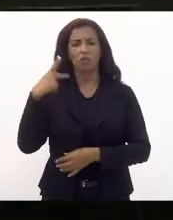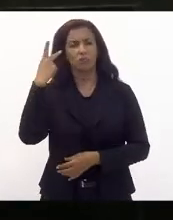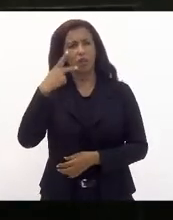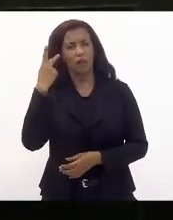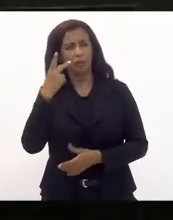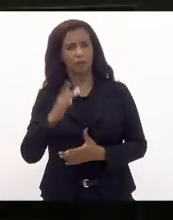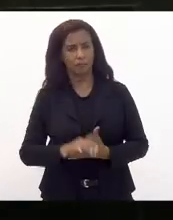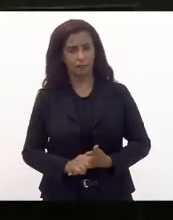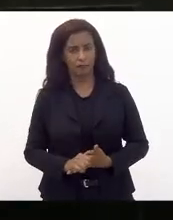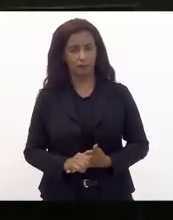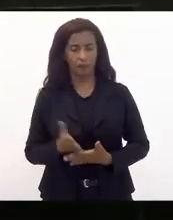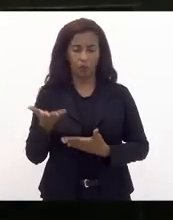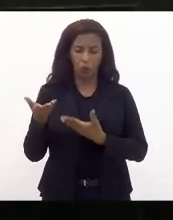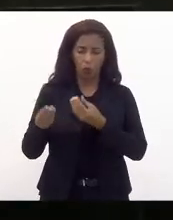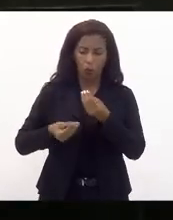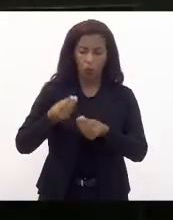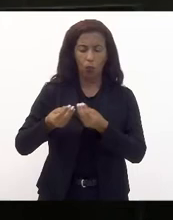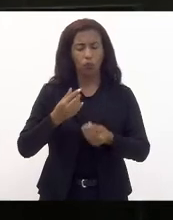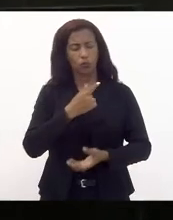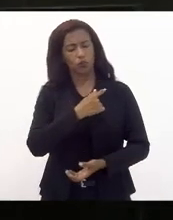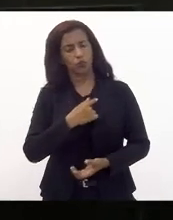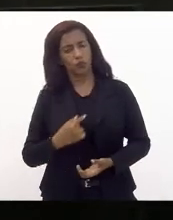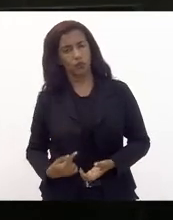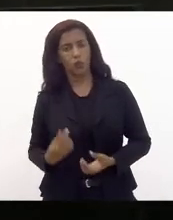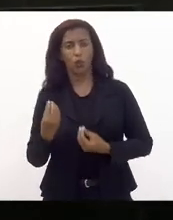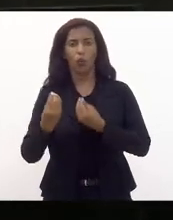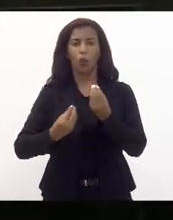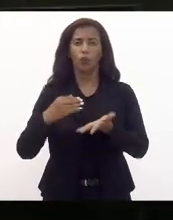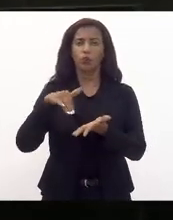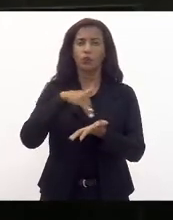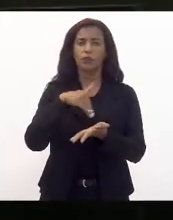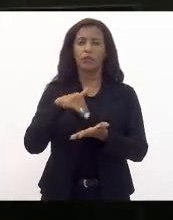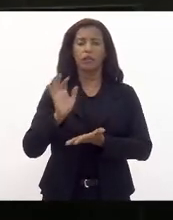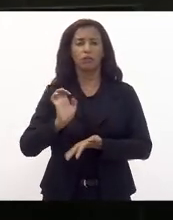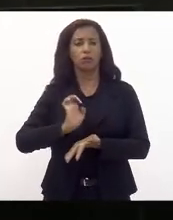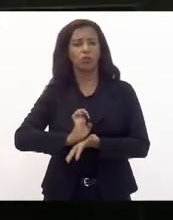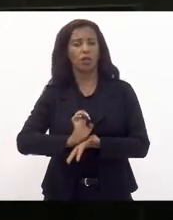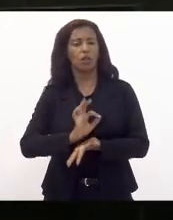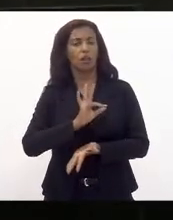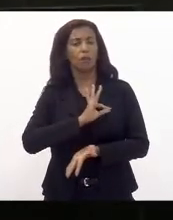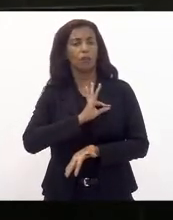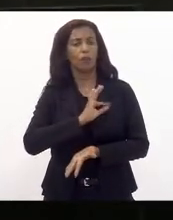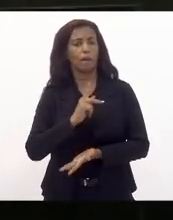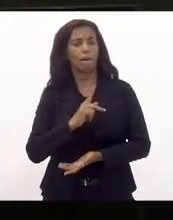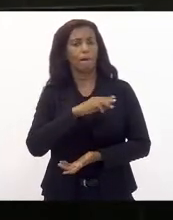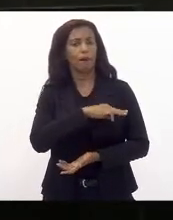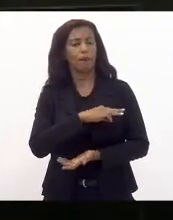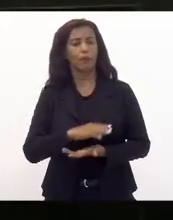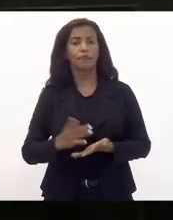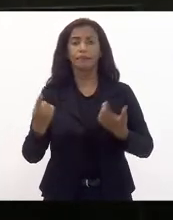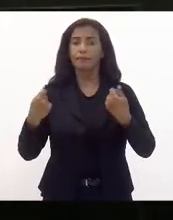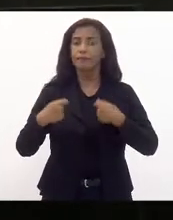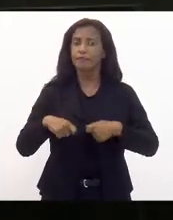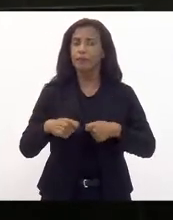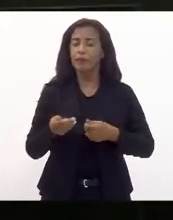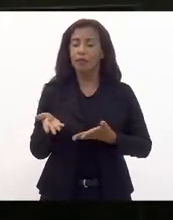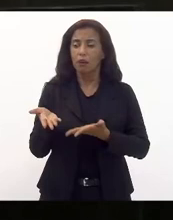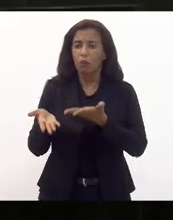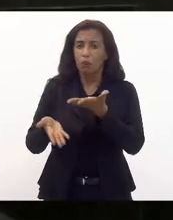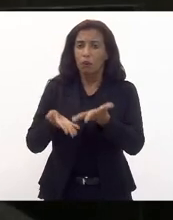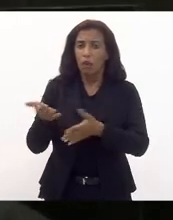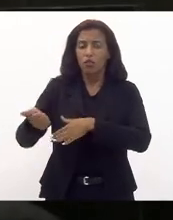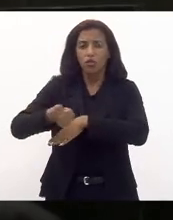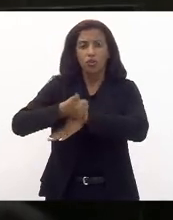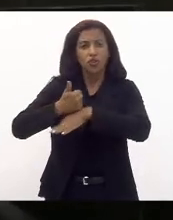parlamentares como do governador como do secretário de estado da Polícia Militar precisamos dar uma